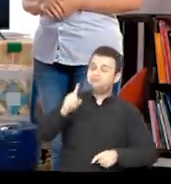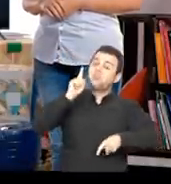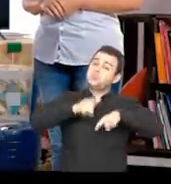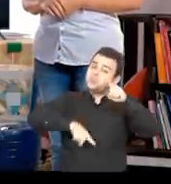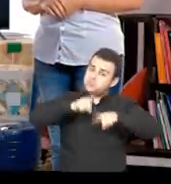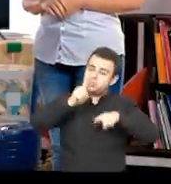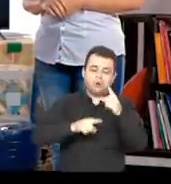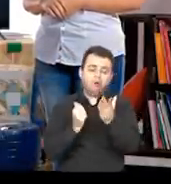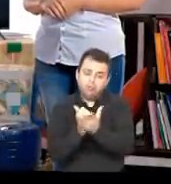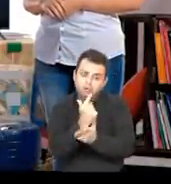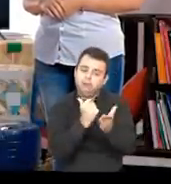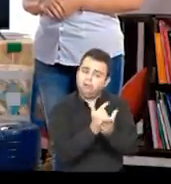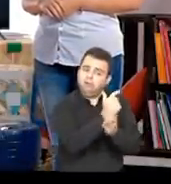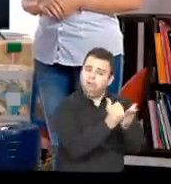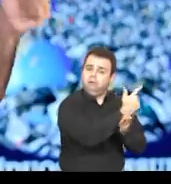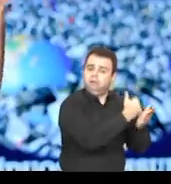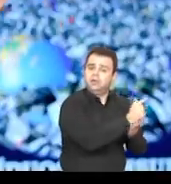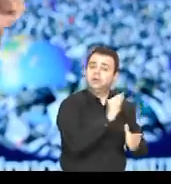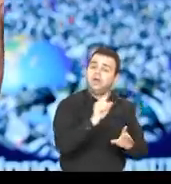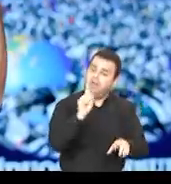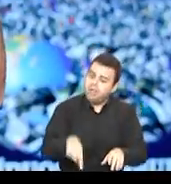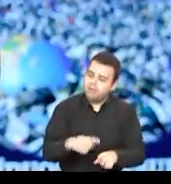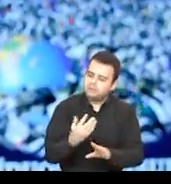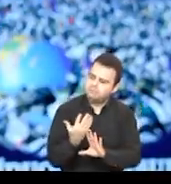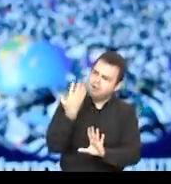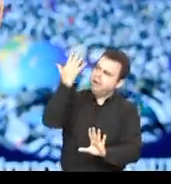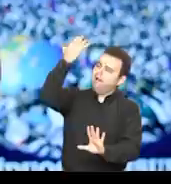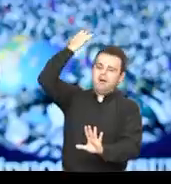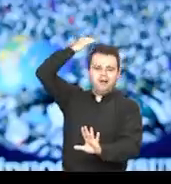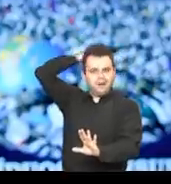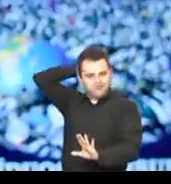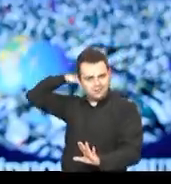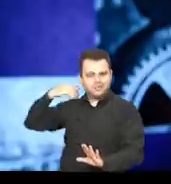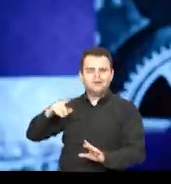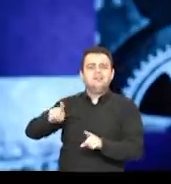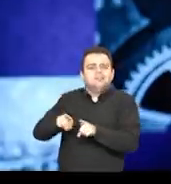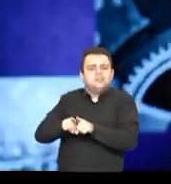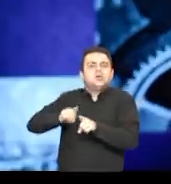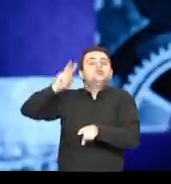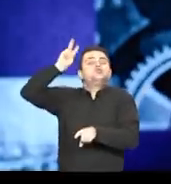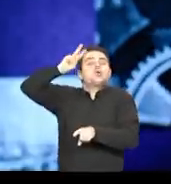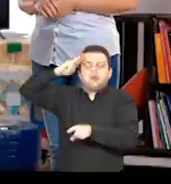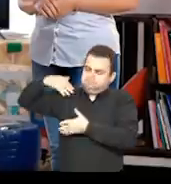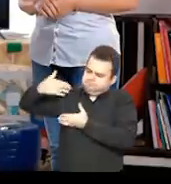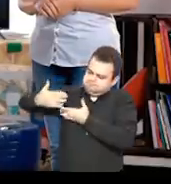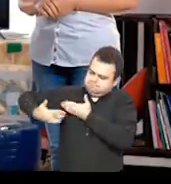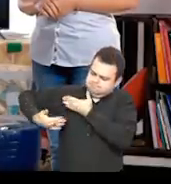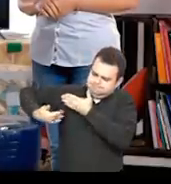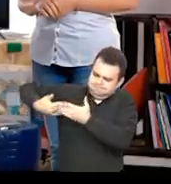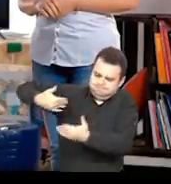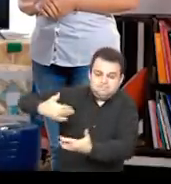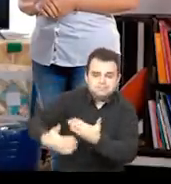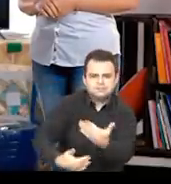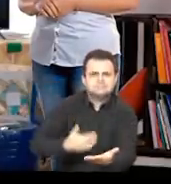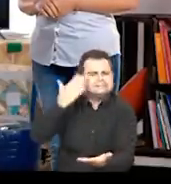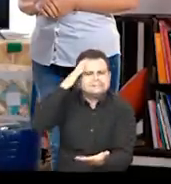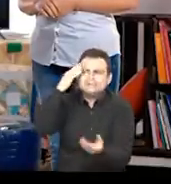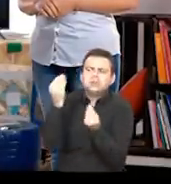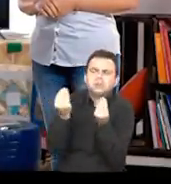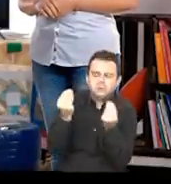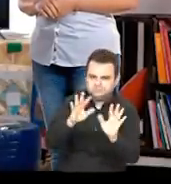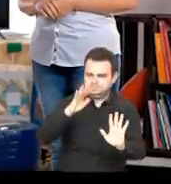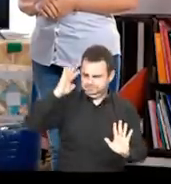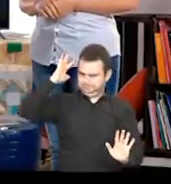gente tem que entender que veio pelo nosso passado e pelo processo histórico dos seres humanos. Para entender isso, vamos pensar